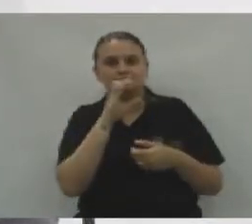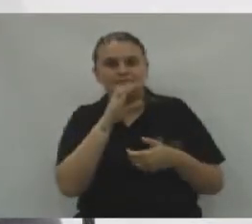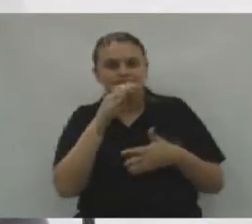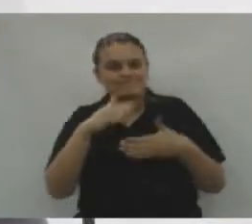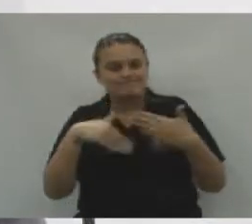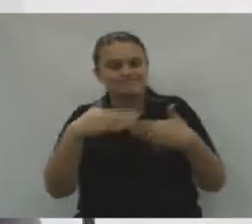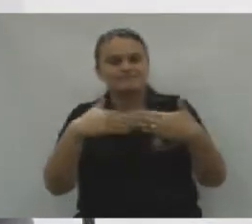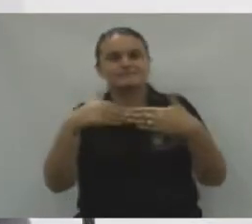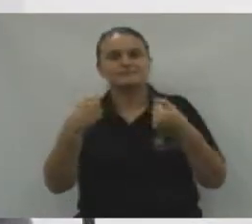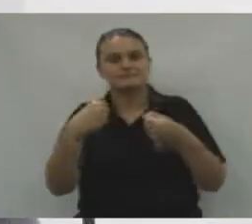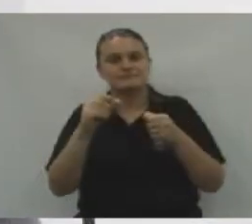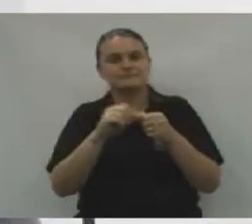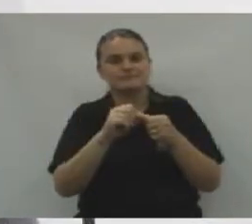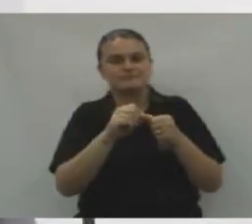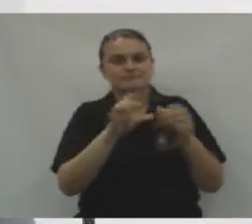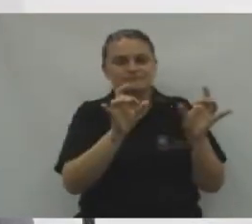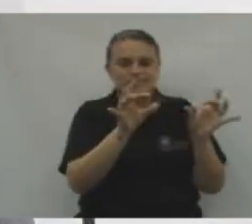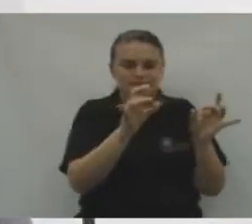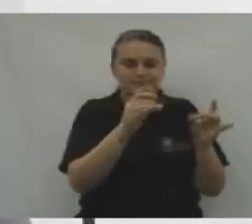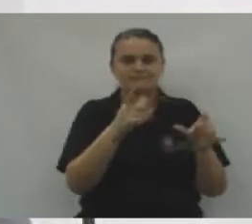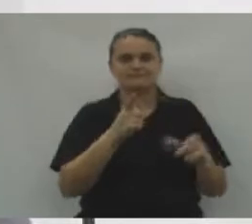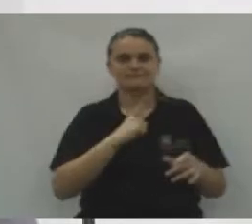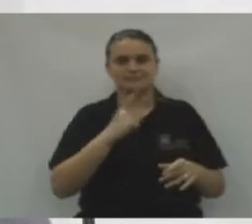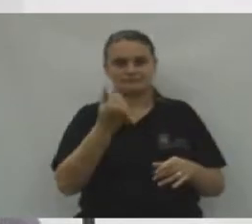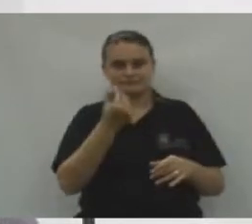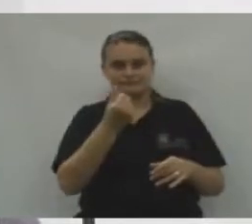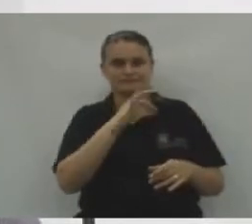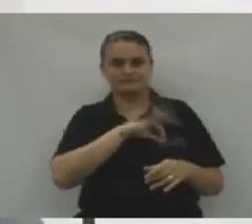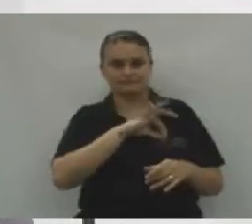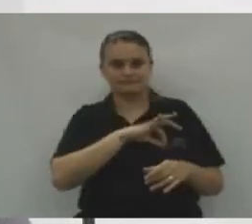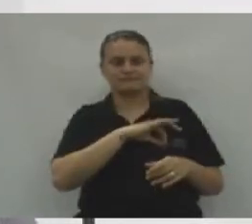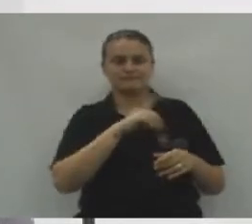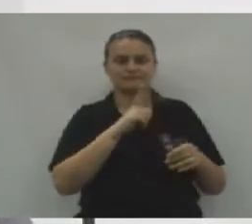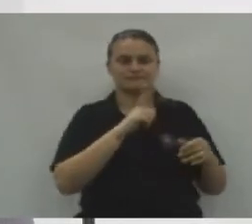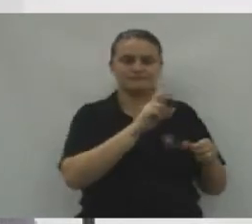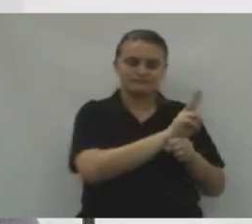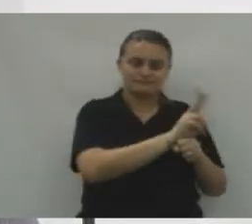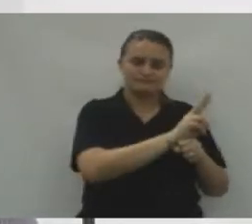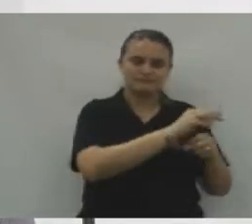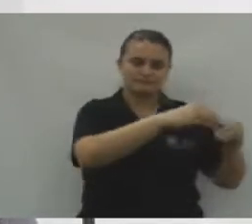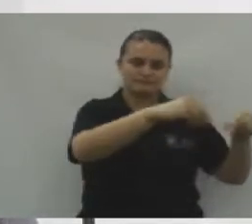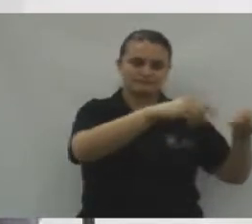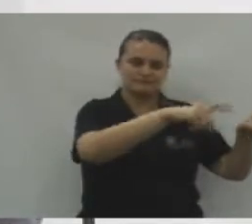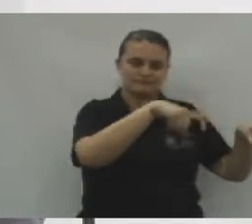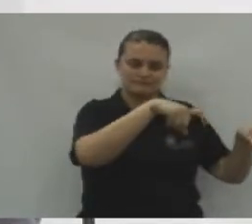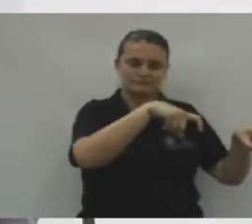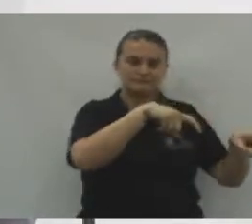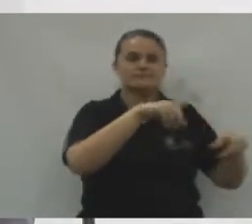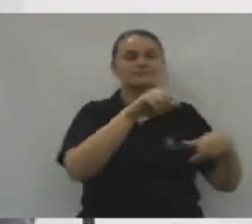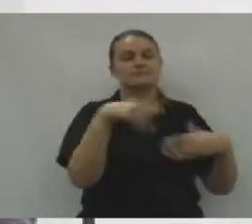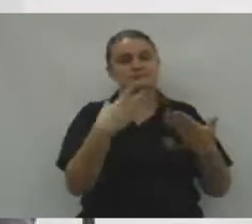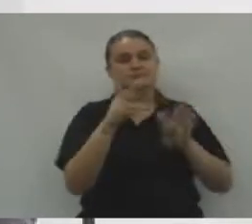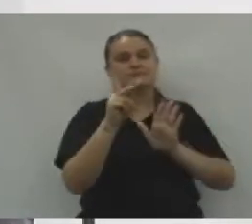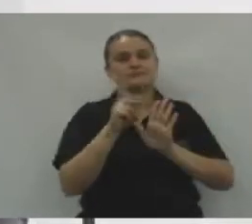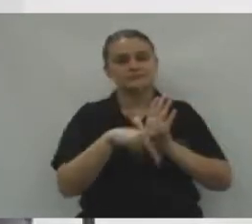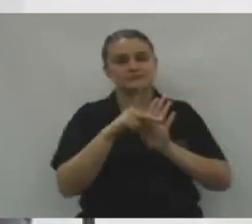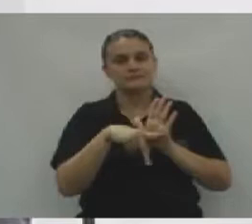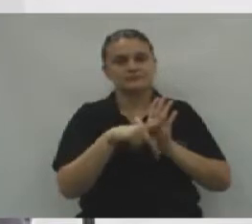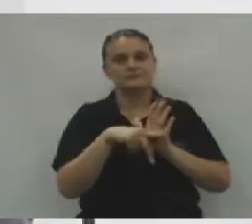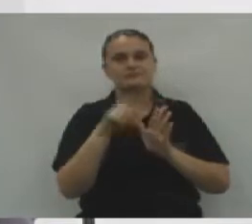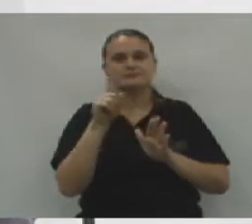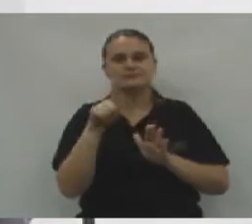passo, porque eles precisam gerar renda, ter receita e tal, para tocar suas propriedades. Então, esse projeto aí